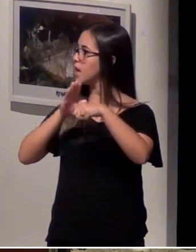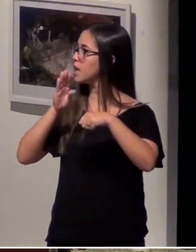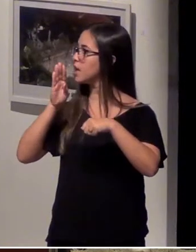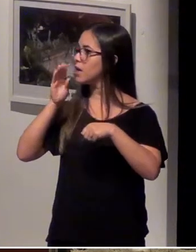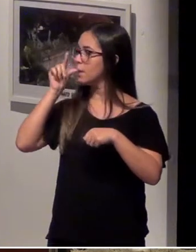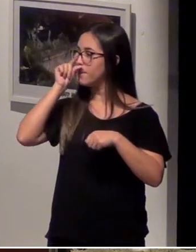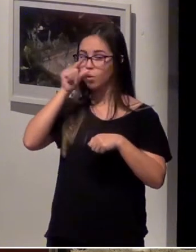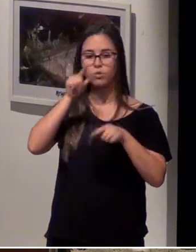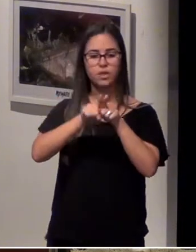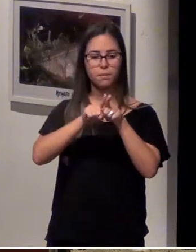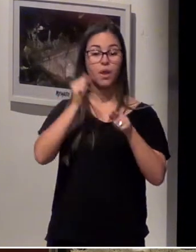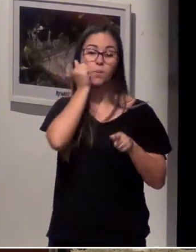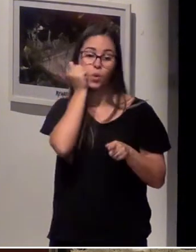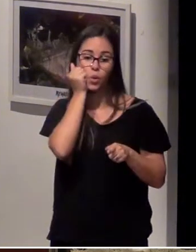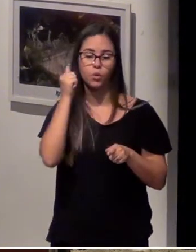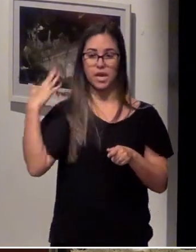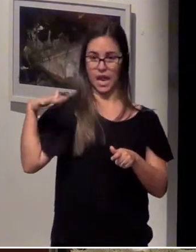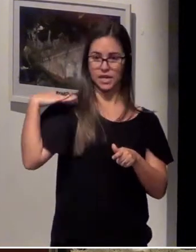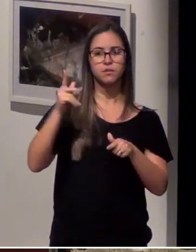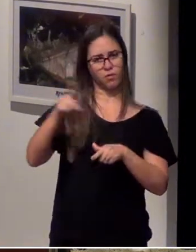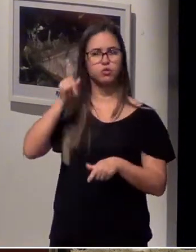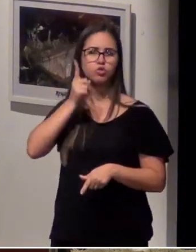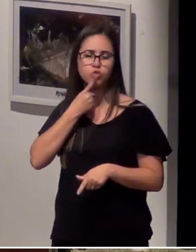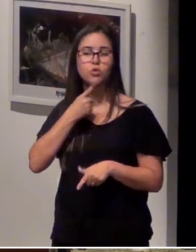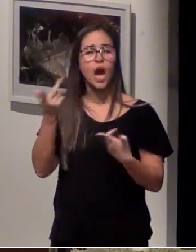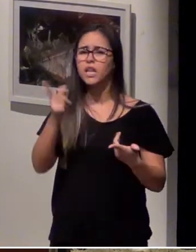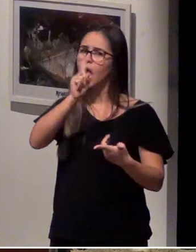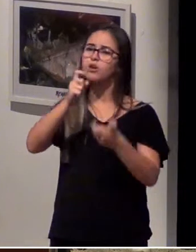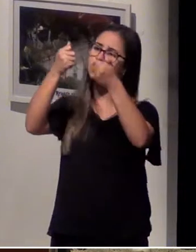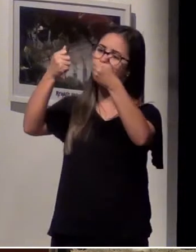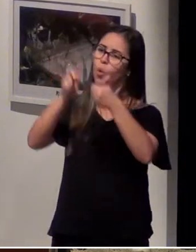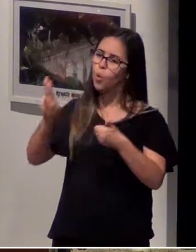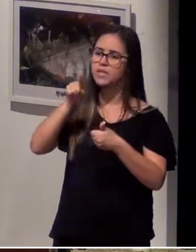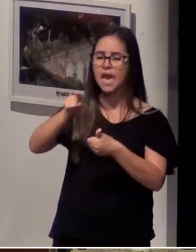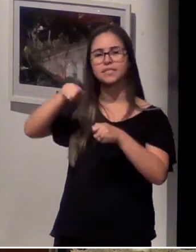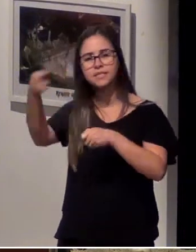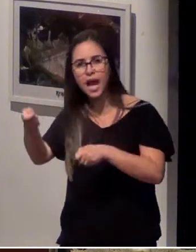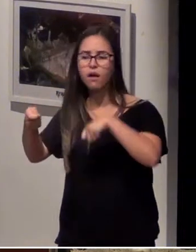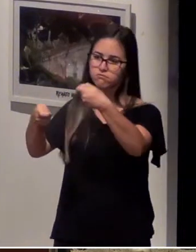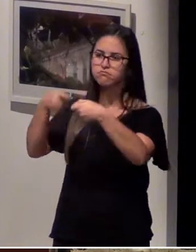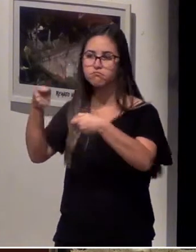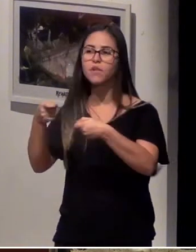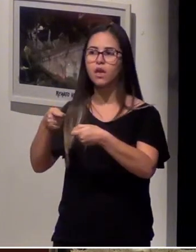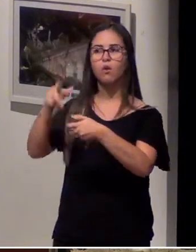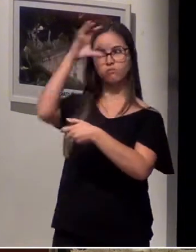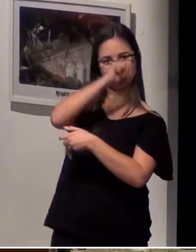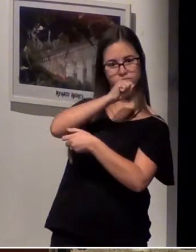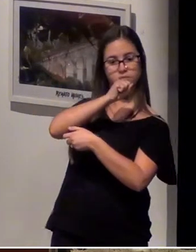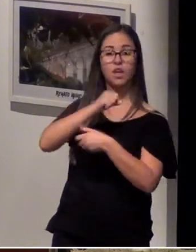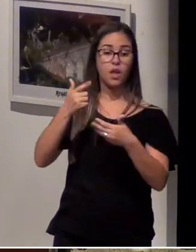Clarissa, que são professores surdos, e aí eles me falaram, a gente costuma usar esse sinal e não aquele, enfim. Então, é um